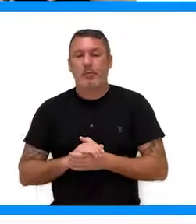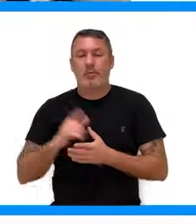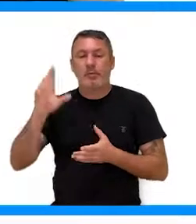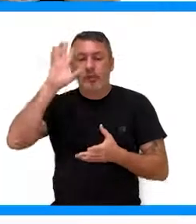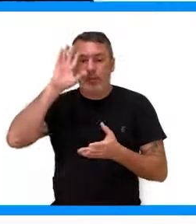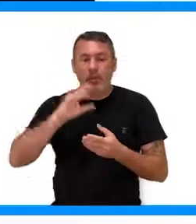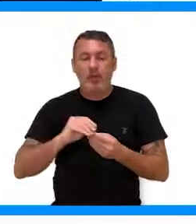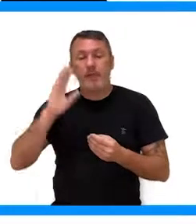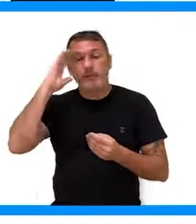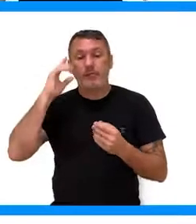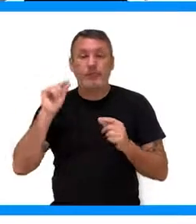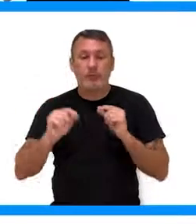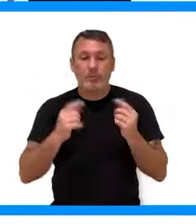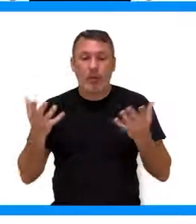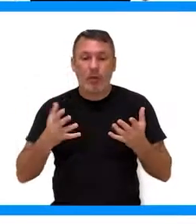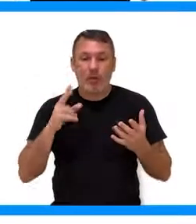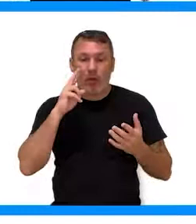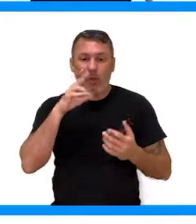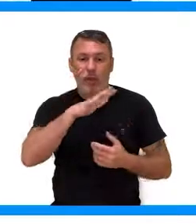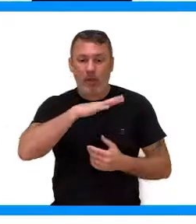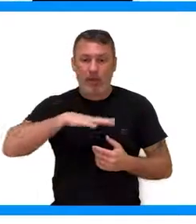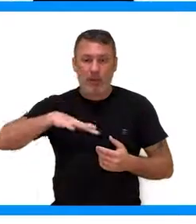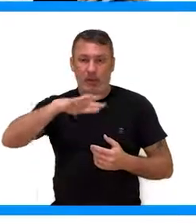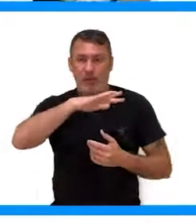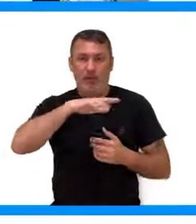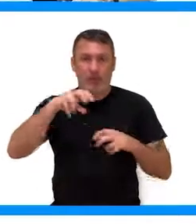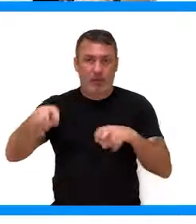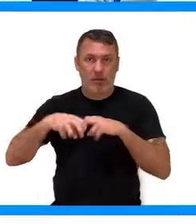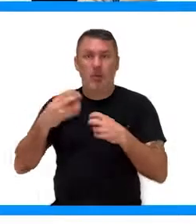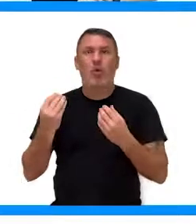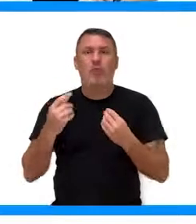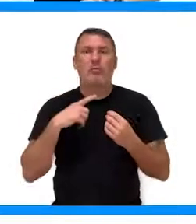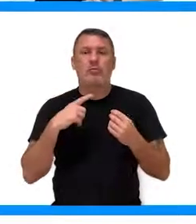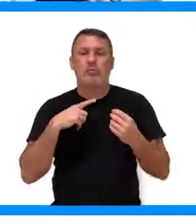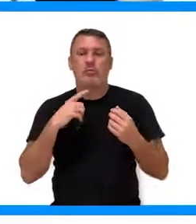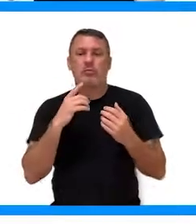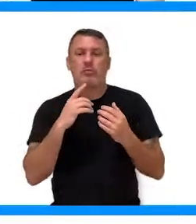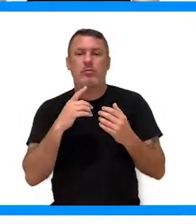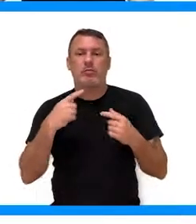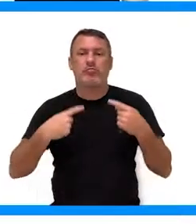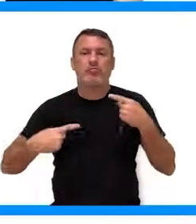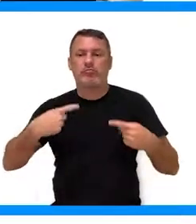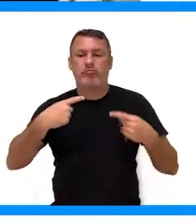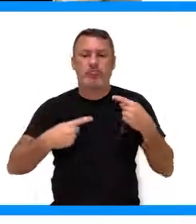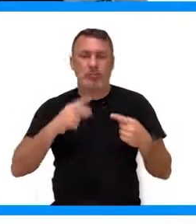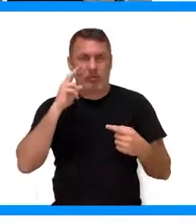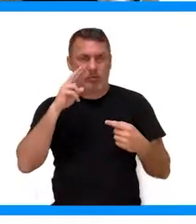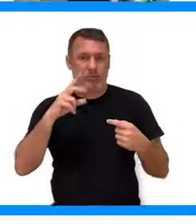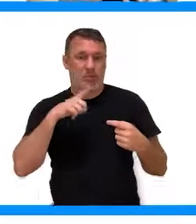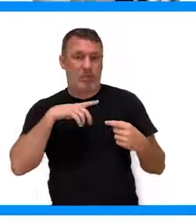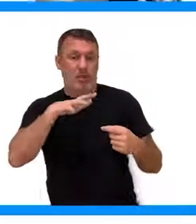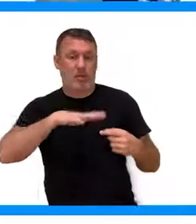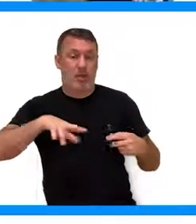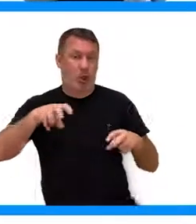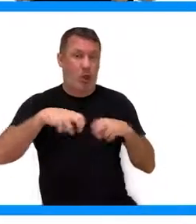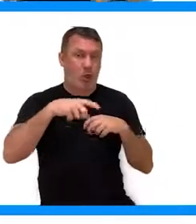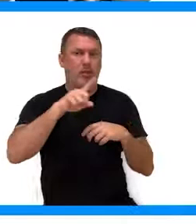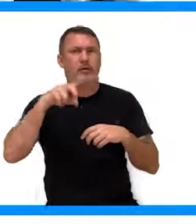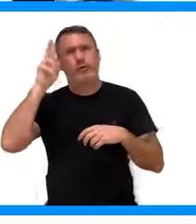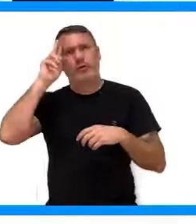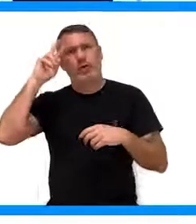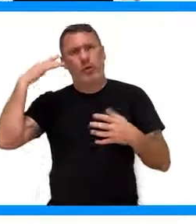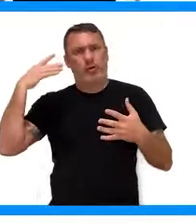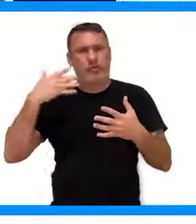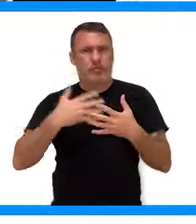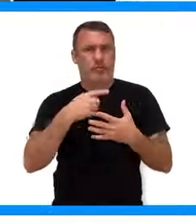nós temos que entender agora como que o campo brasileiro está dividido. Nós temos aqui nessa divisão histórica, tá? Que não